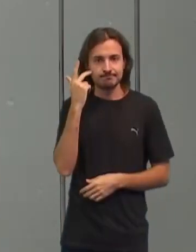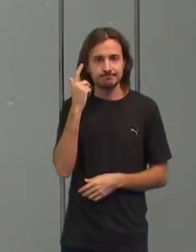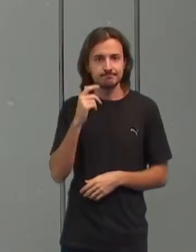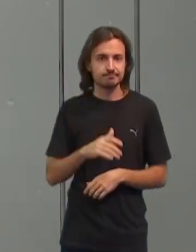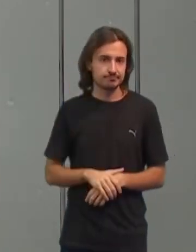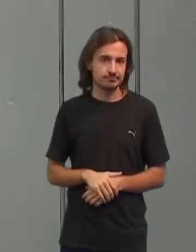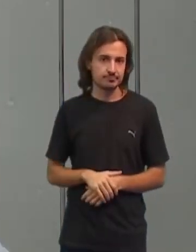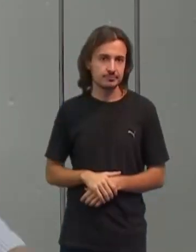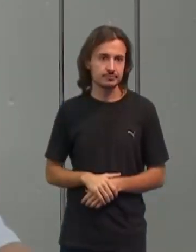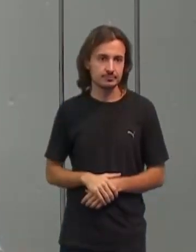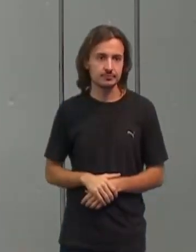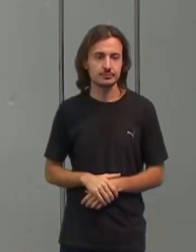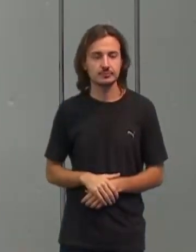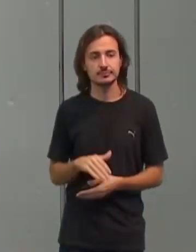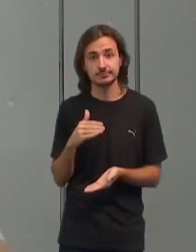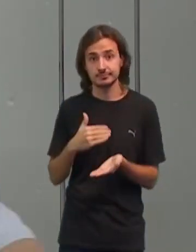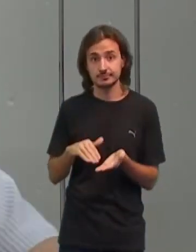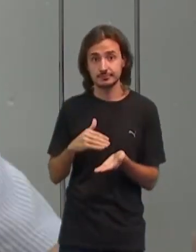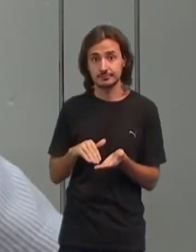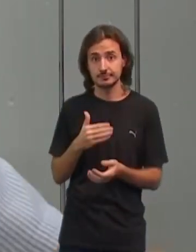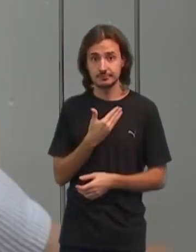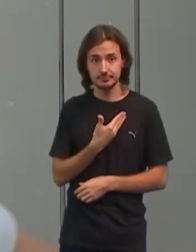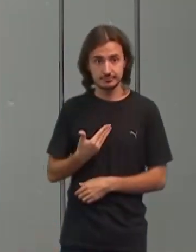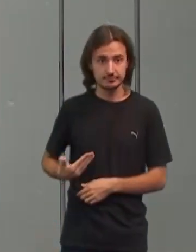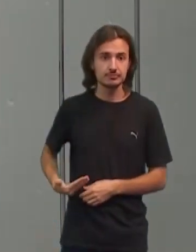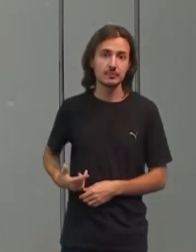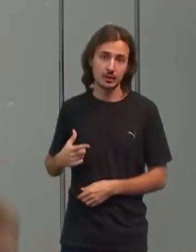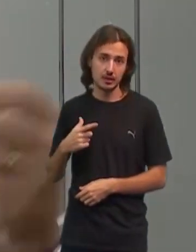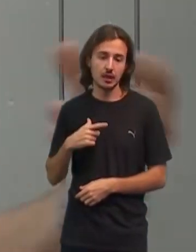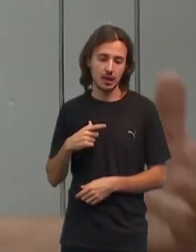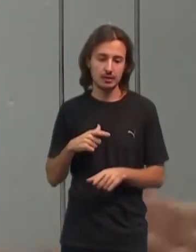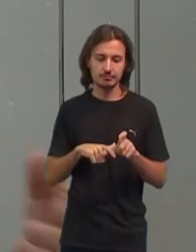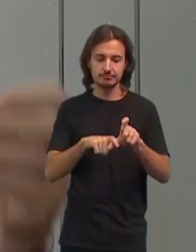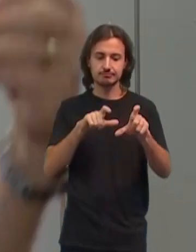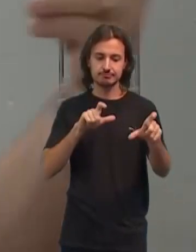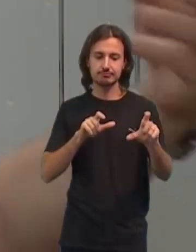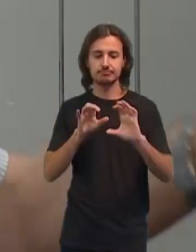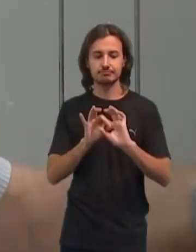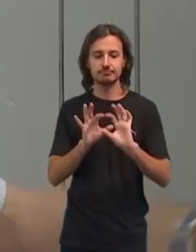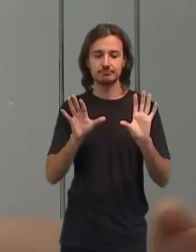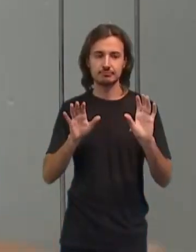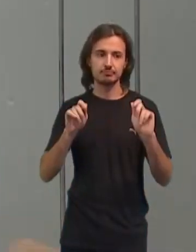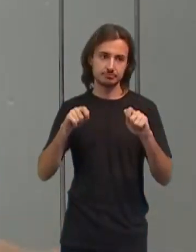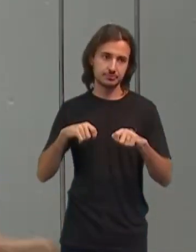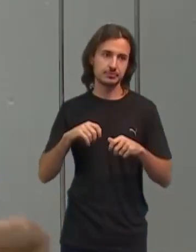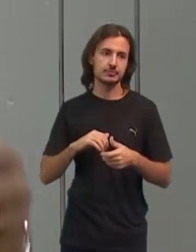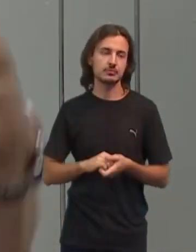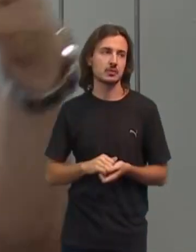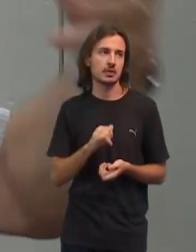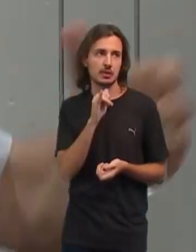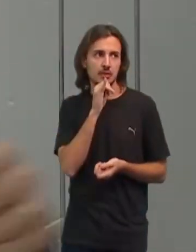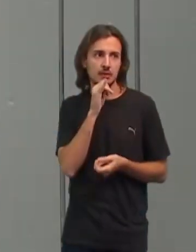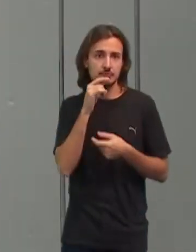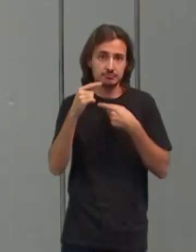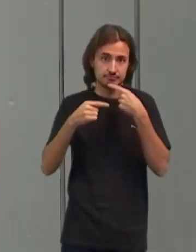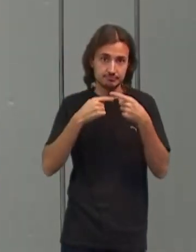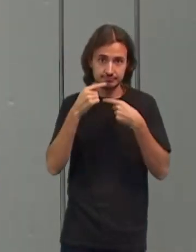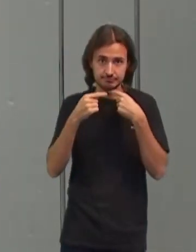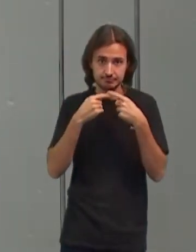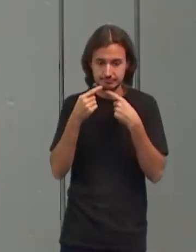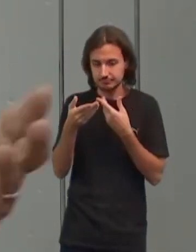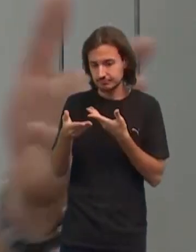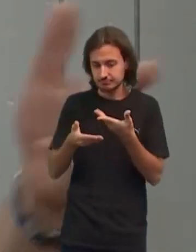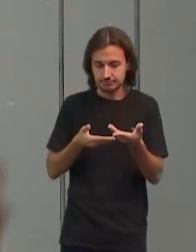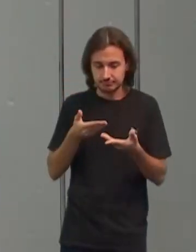tem essa autonomia de vir aqui conversar com os vereadores, inclusive para poder tirar dúvidas e aprovar as matérias